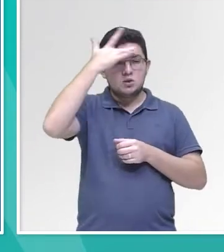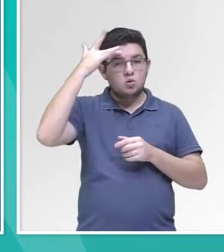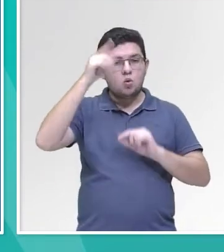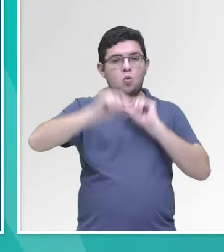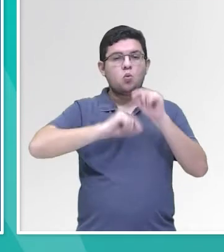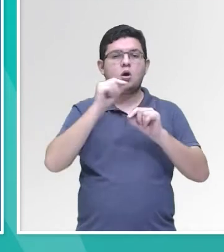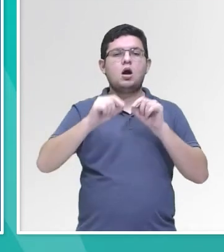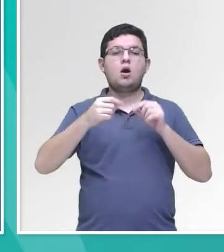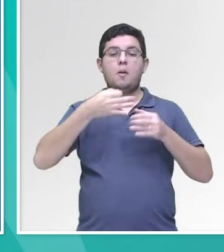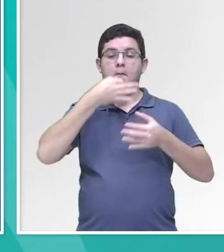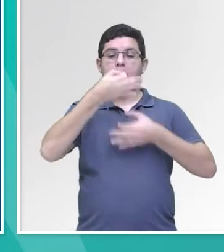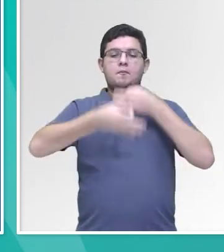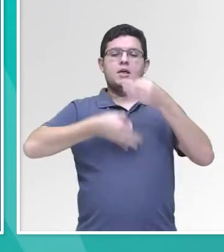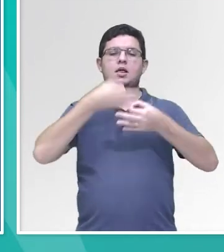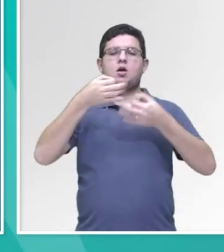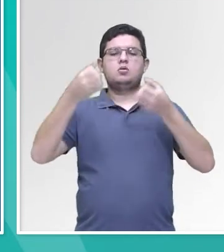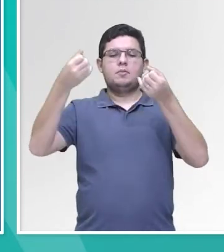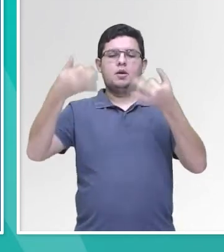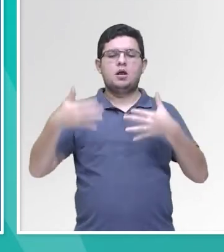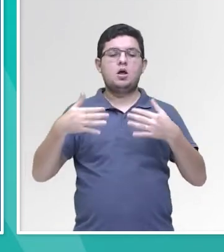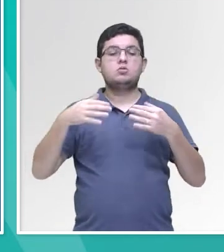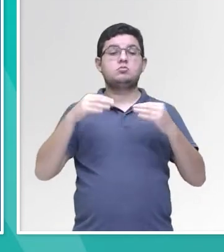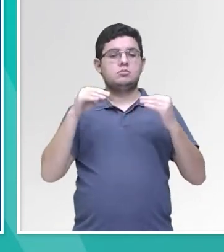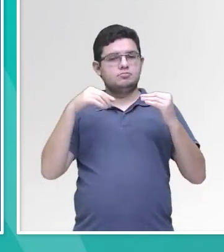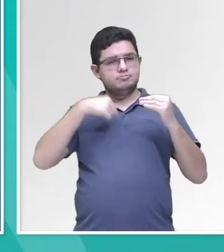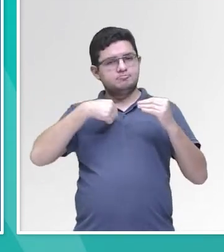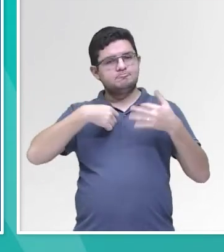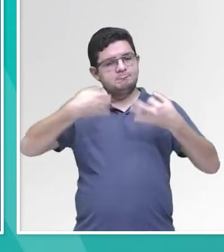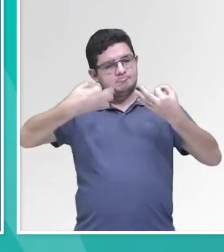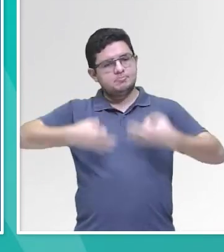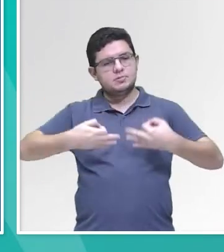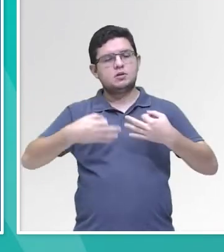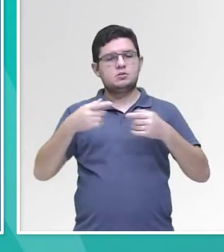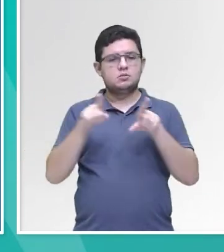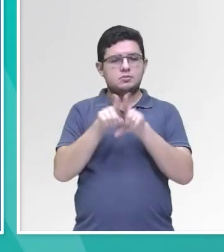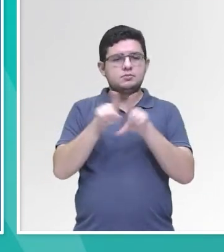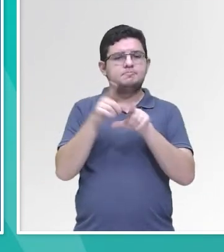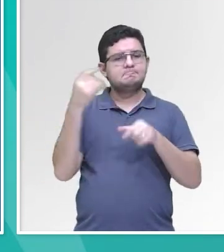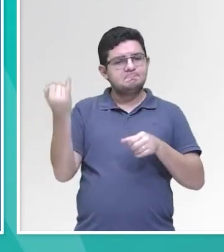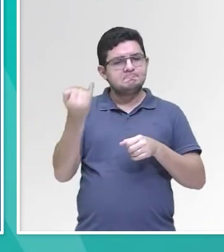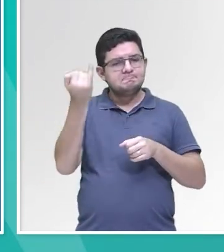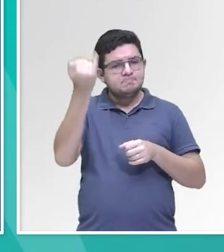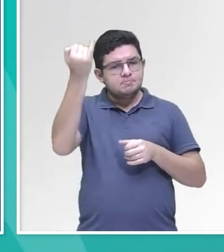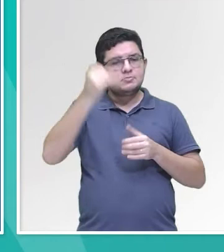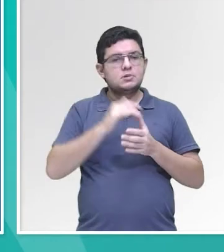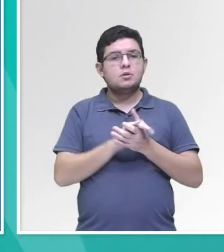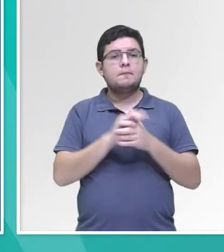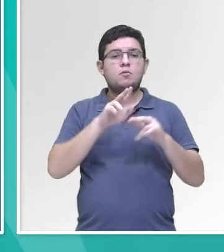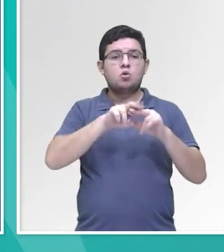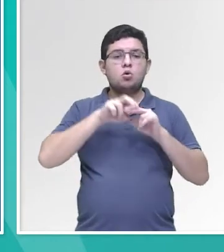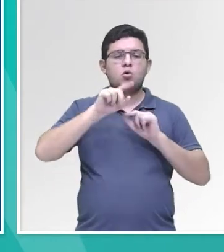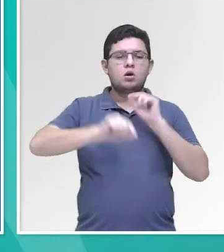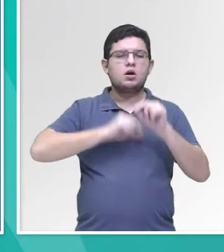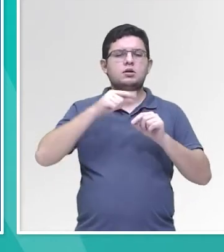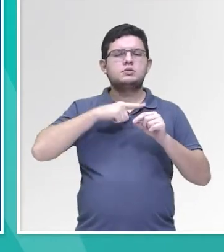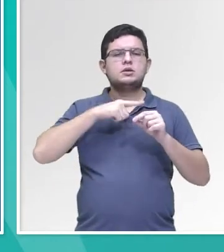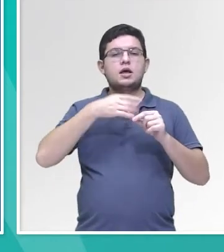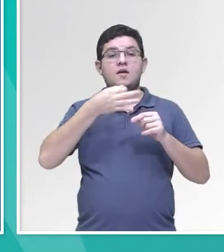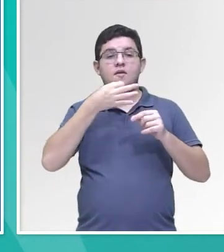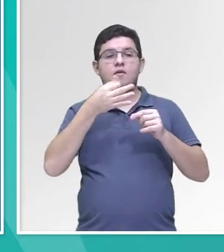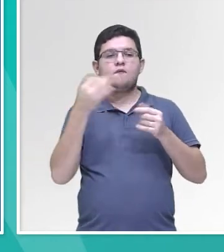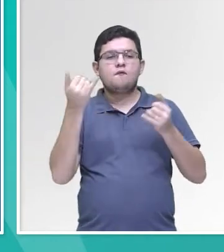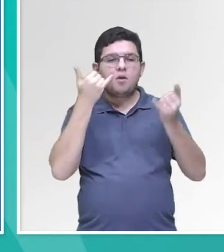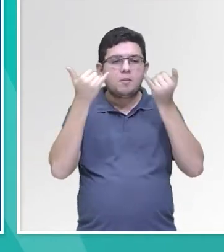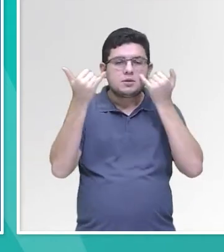tese apresentada é acertado e relevante. Para tanto, mobiliza informações, fatos e opiniões